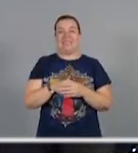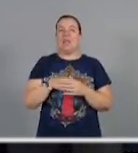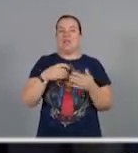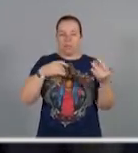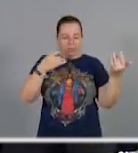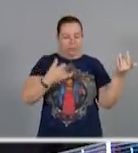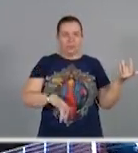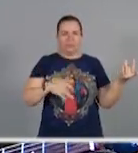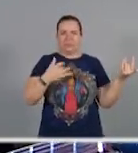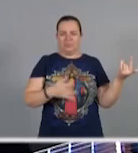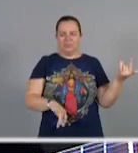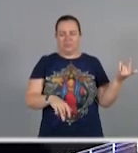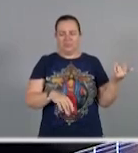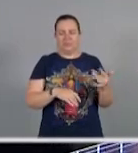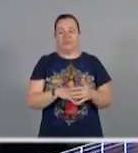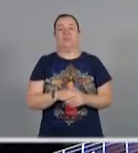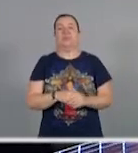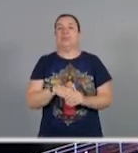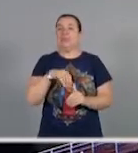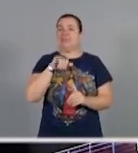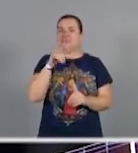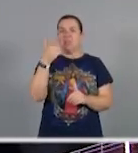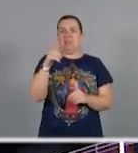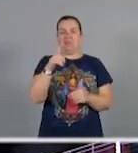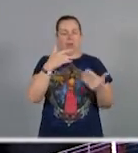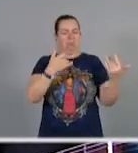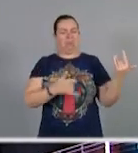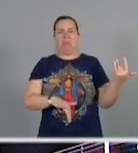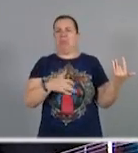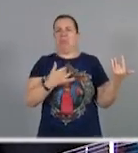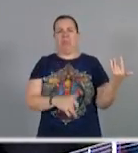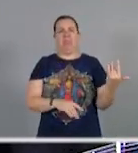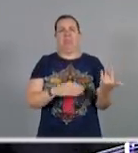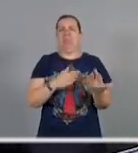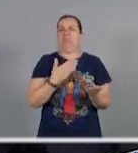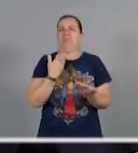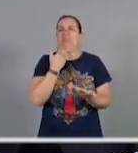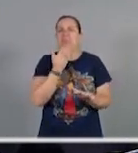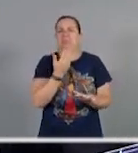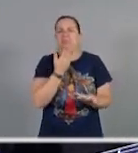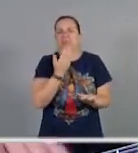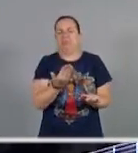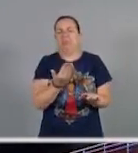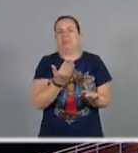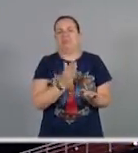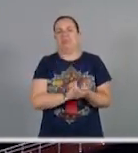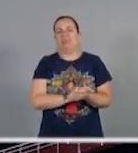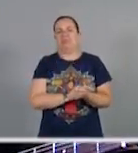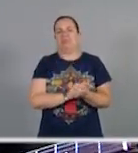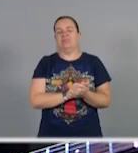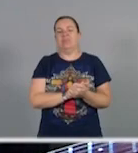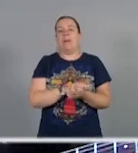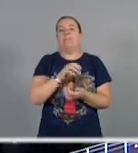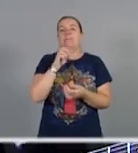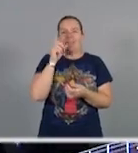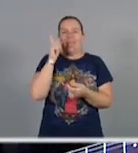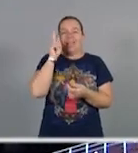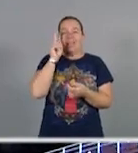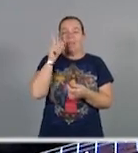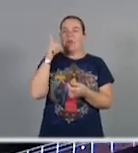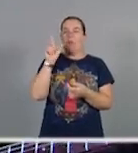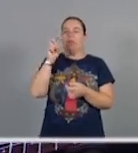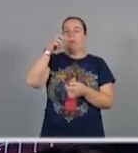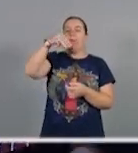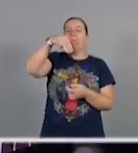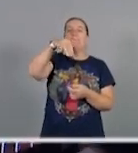vibração, não toca ainda, sem vibração, uma vida morna, é uma